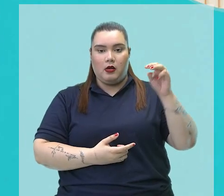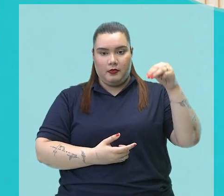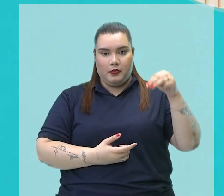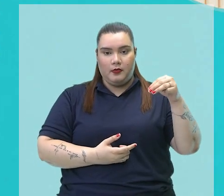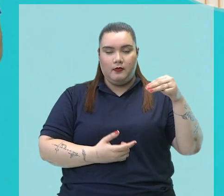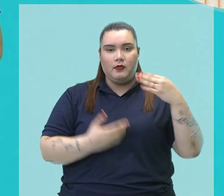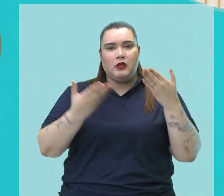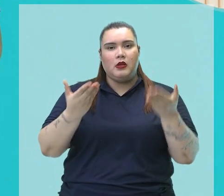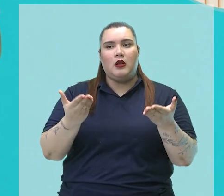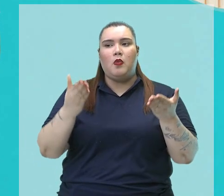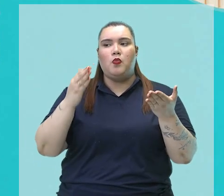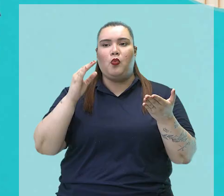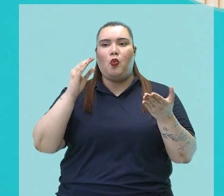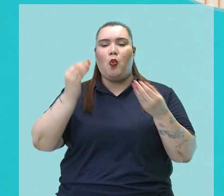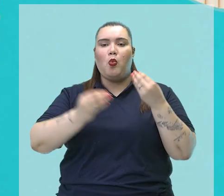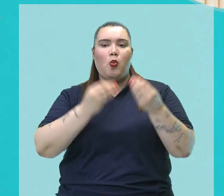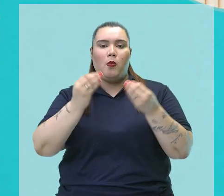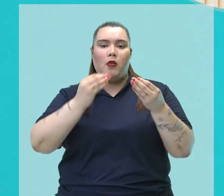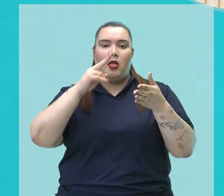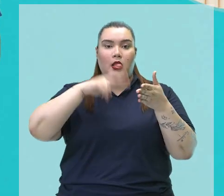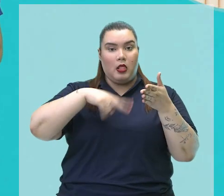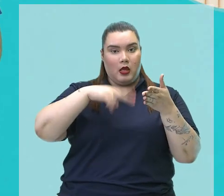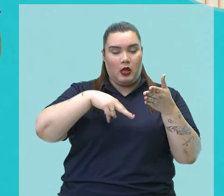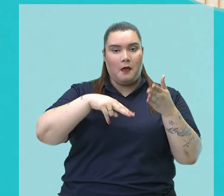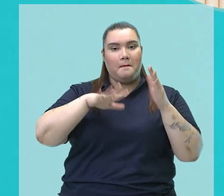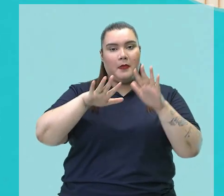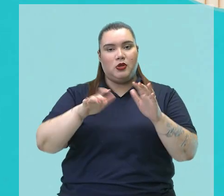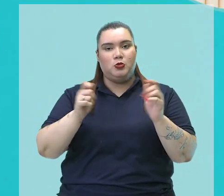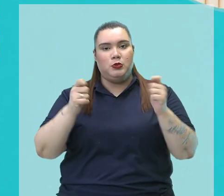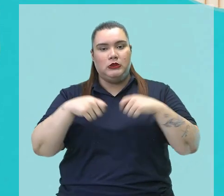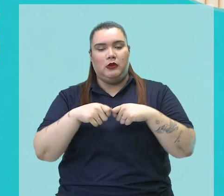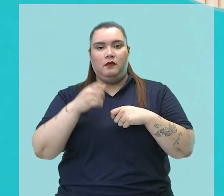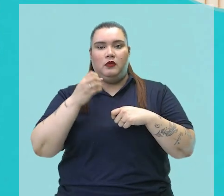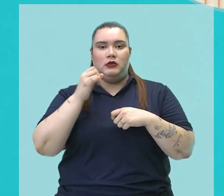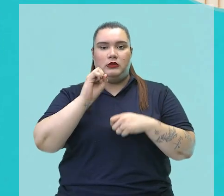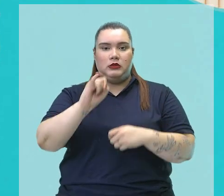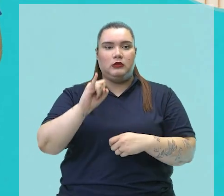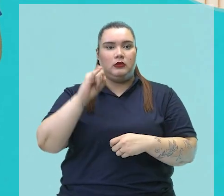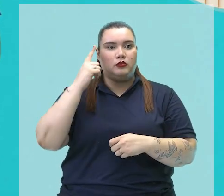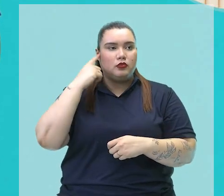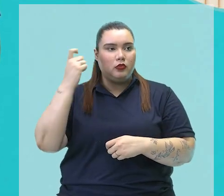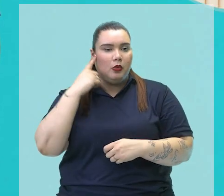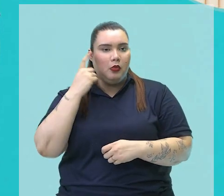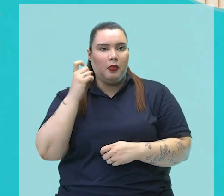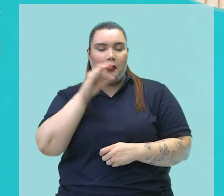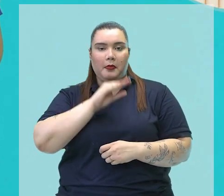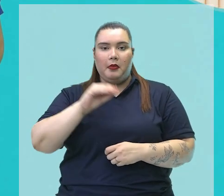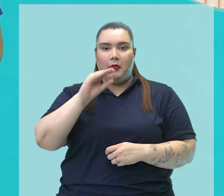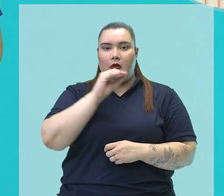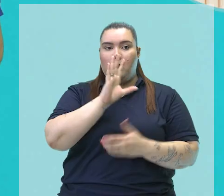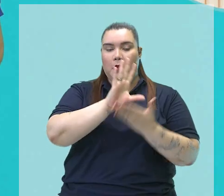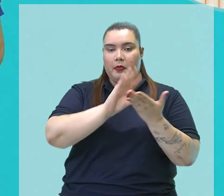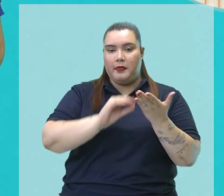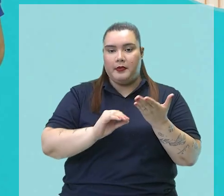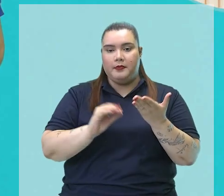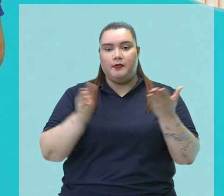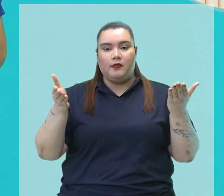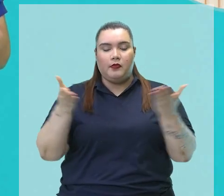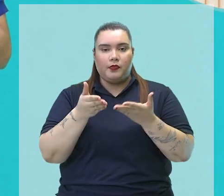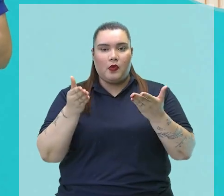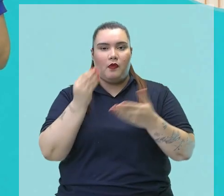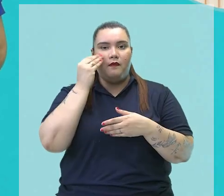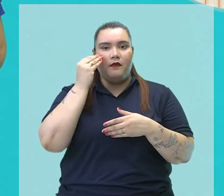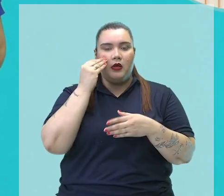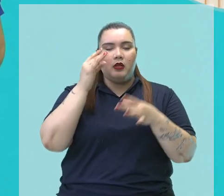ouvindo o som dessas palavras, a gente pronunciar junto, tá? Isso facilita a pronúncia e memorizar também. Agora a gente vai ver com um pouquinho